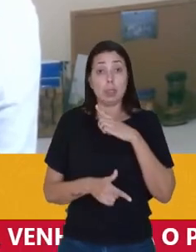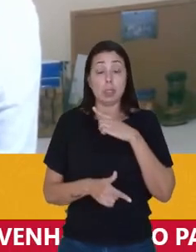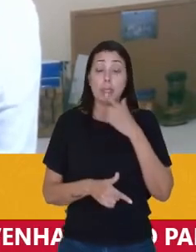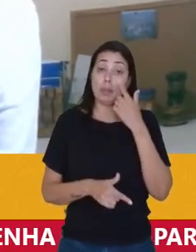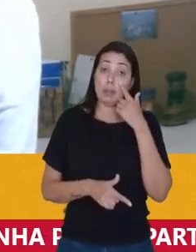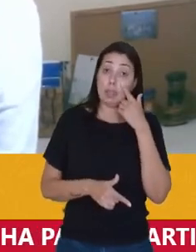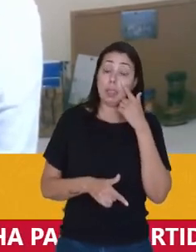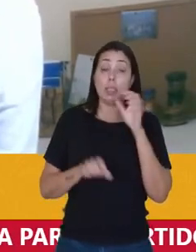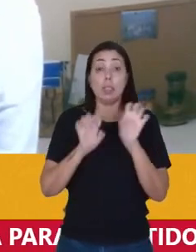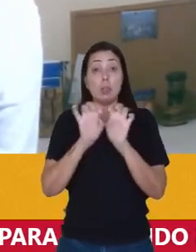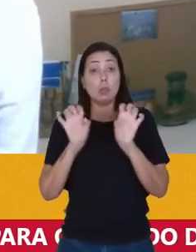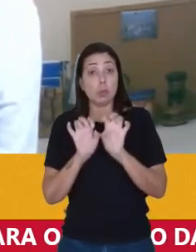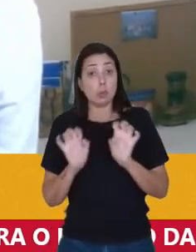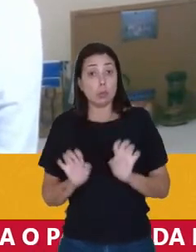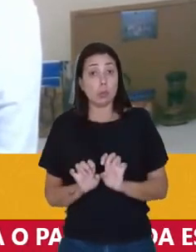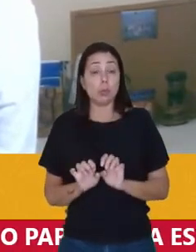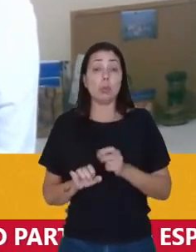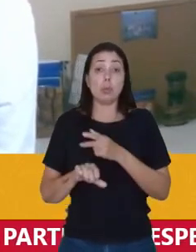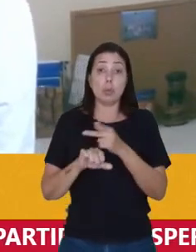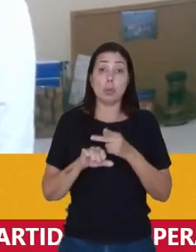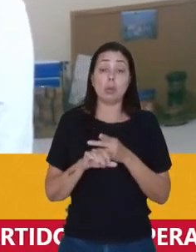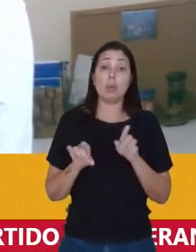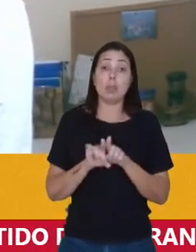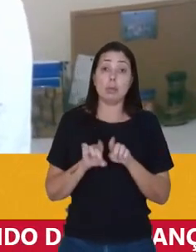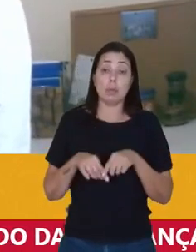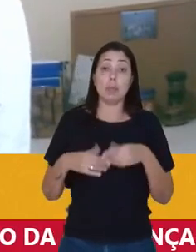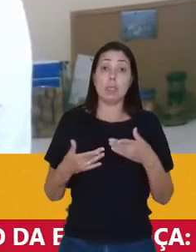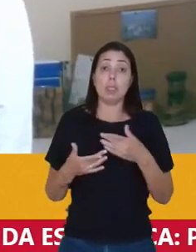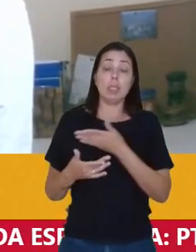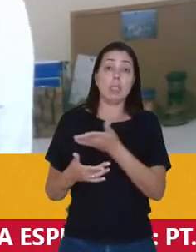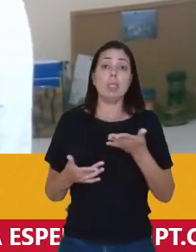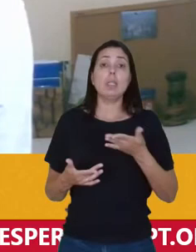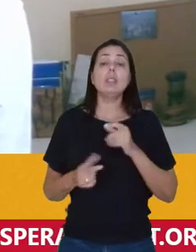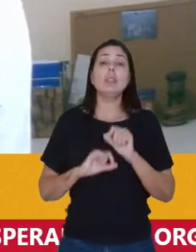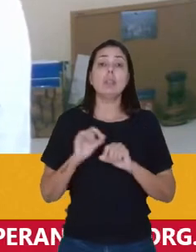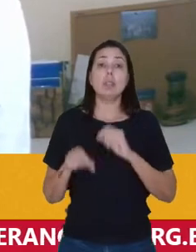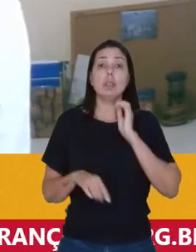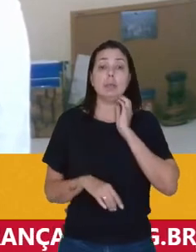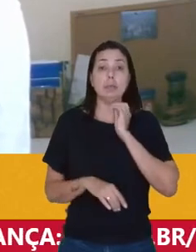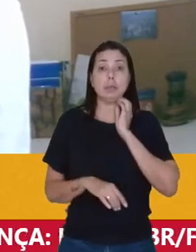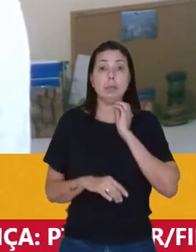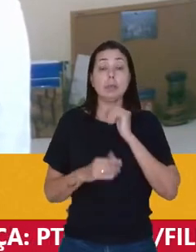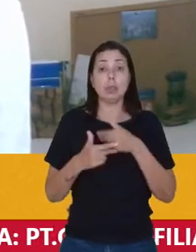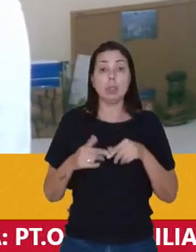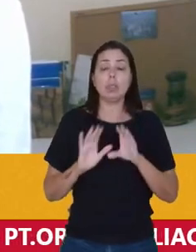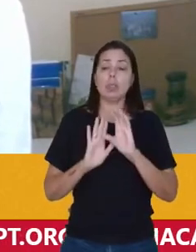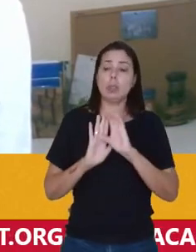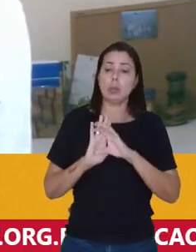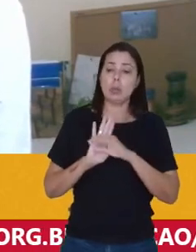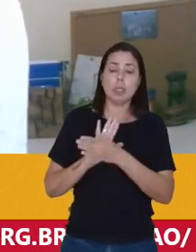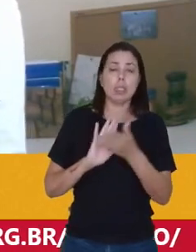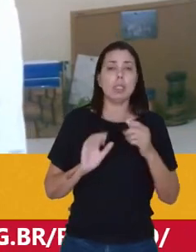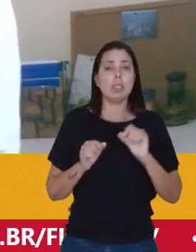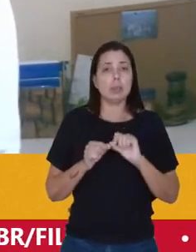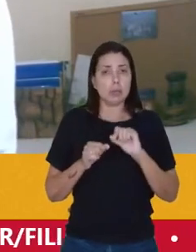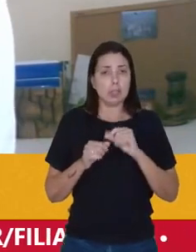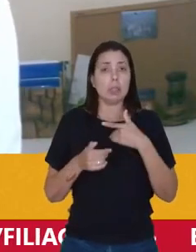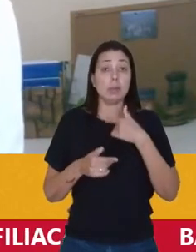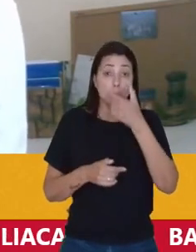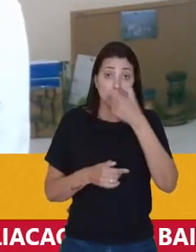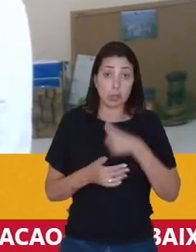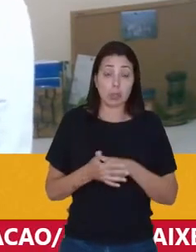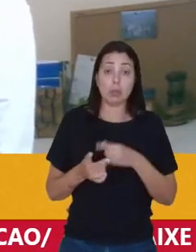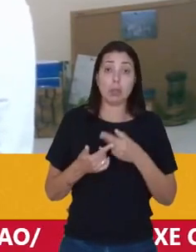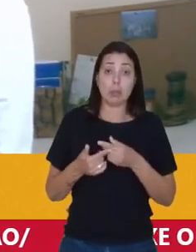formas de estrutura nossas leituras de mundo. Esse é a disputa curricular que nós temos feito, no meu caso, no